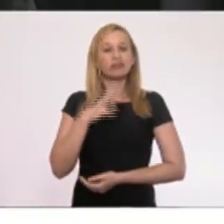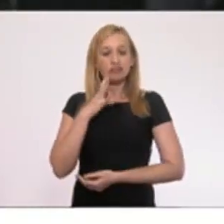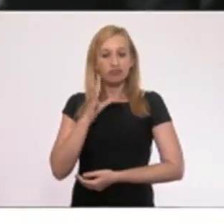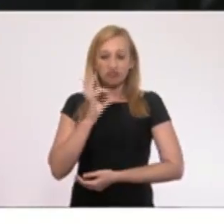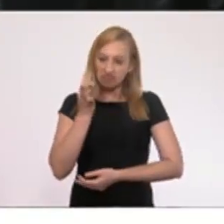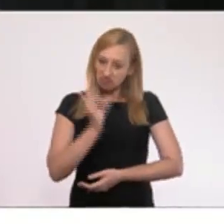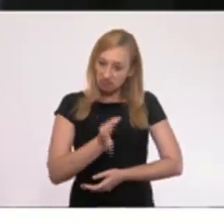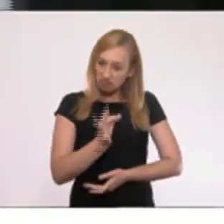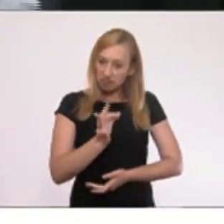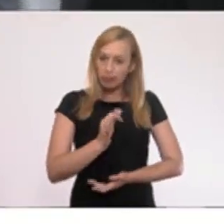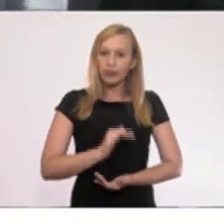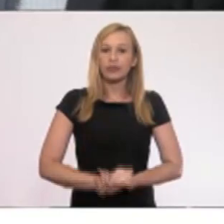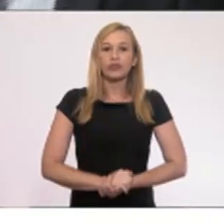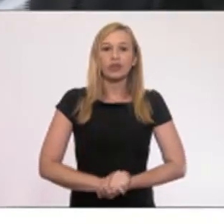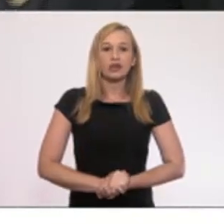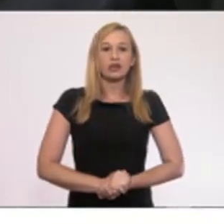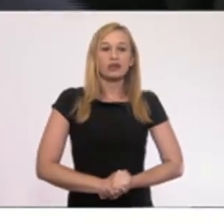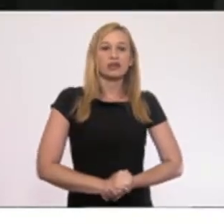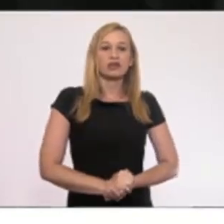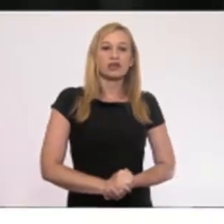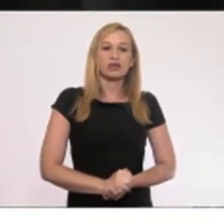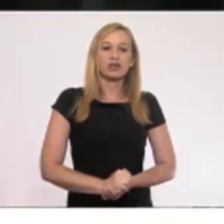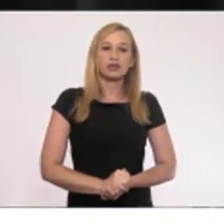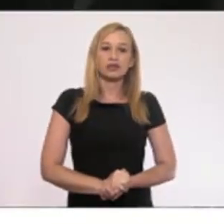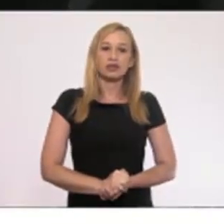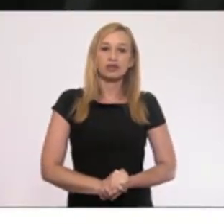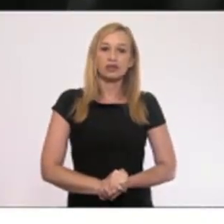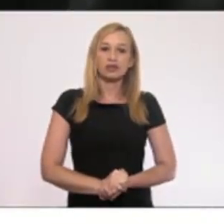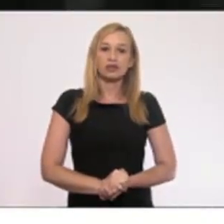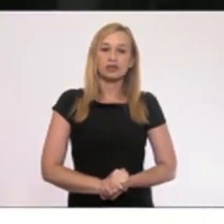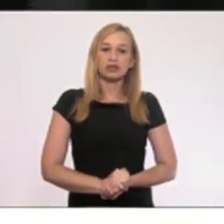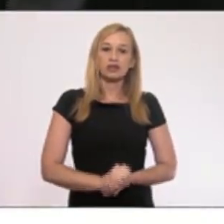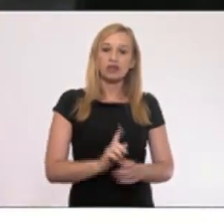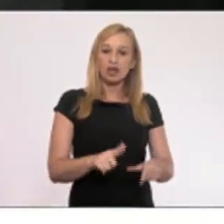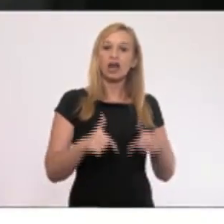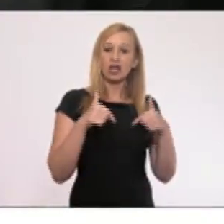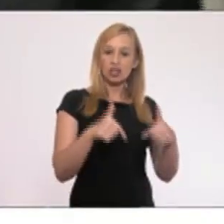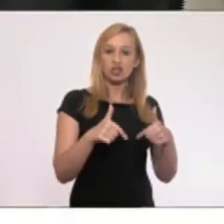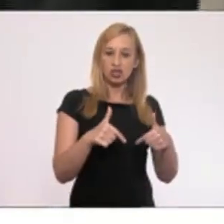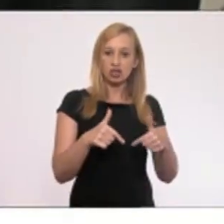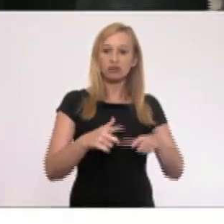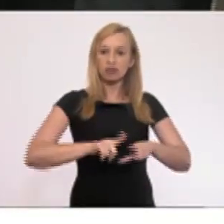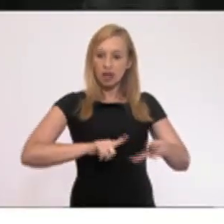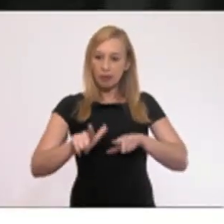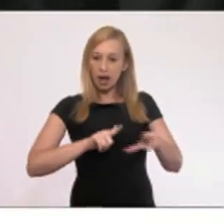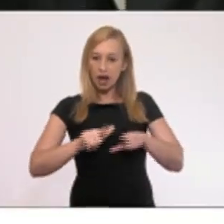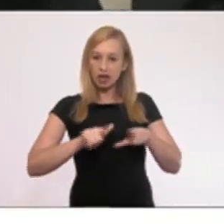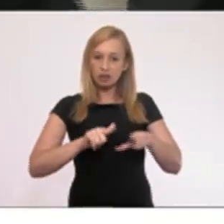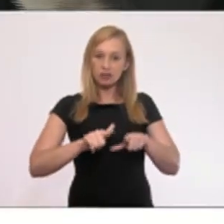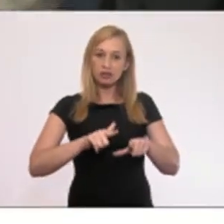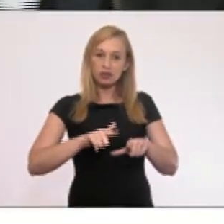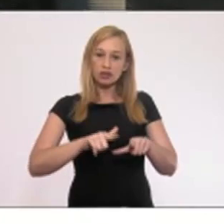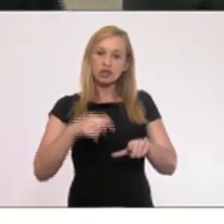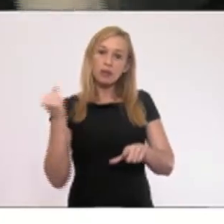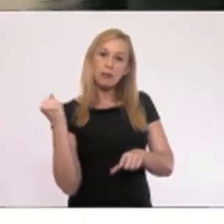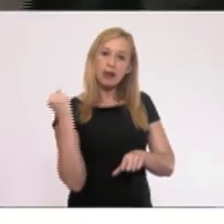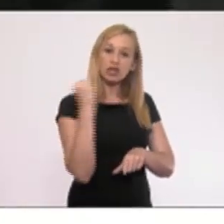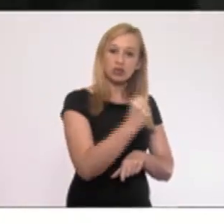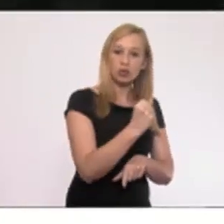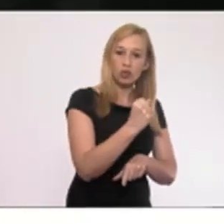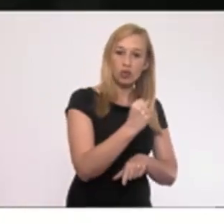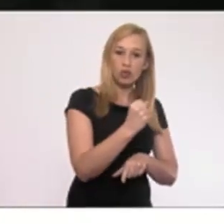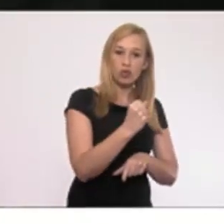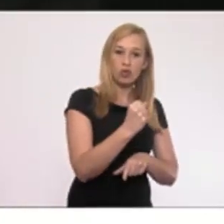legítima, veio por matar, logicamente, em ação policial de legítima defesa, um dos maiores traficantes